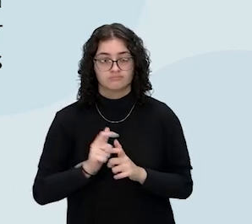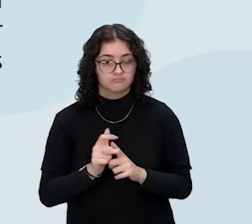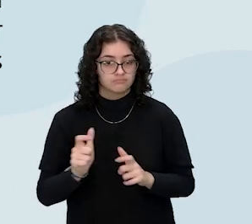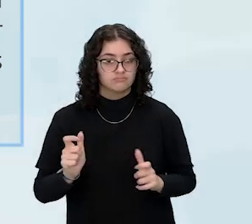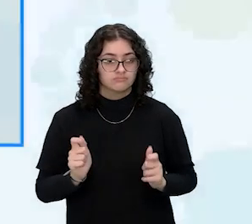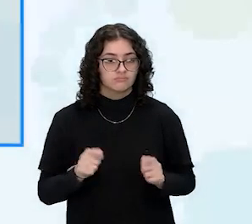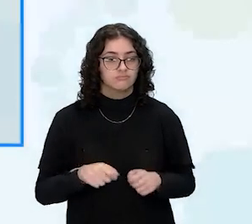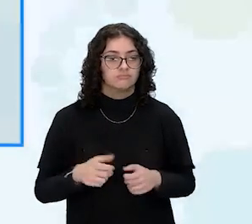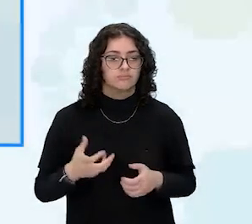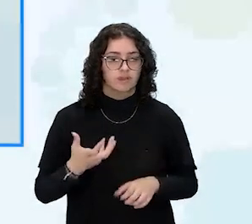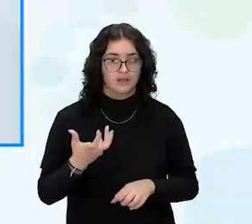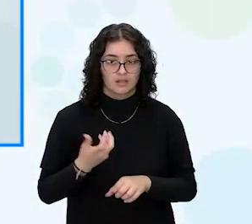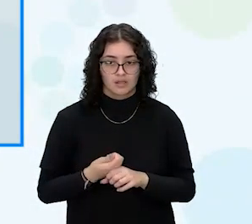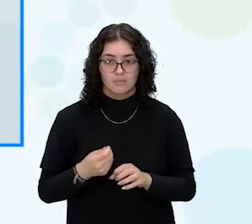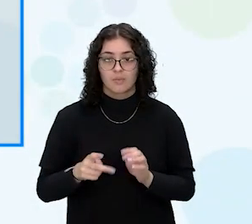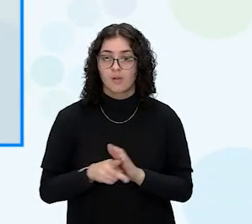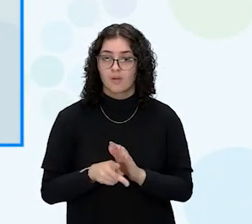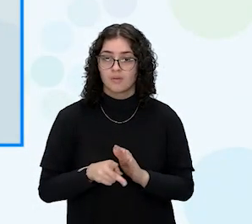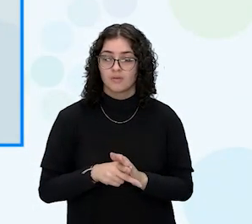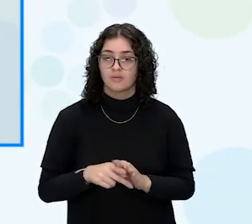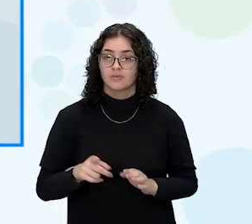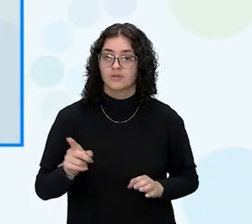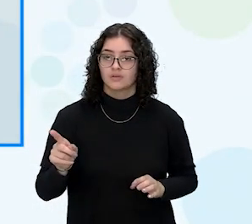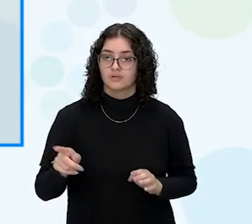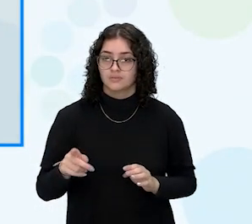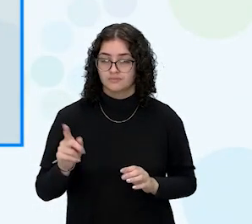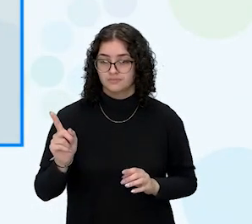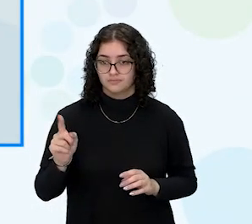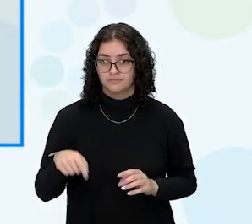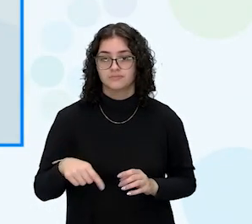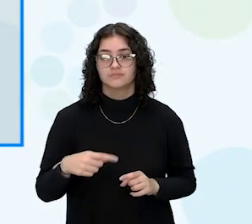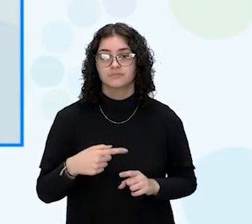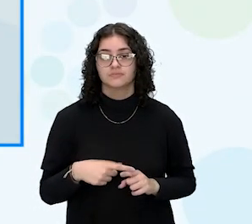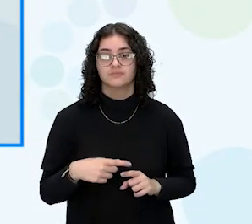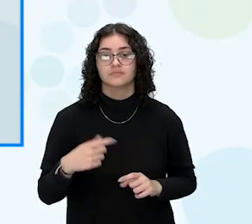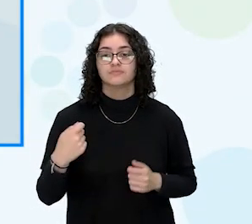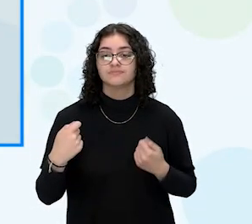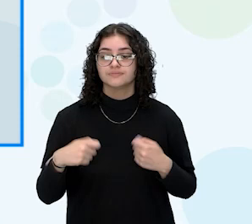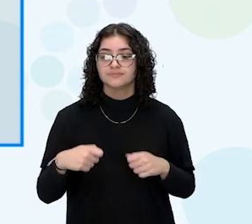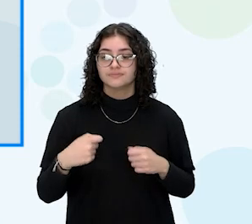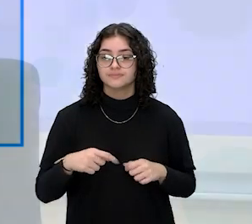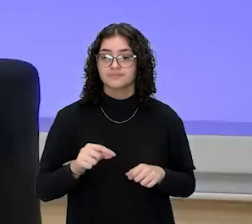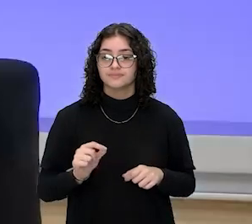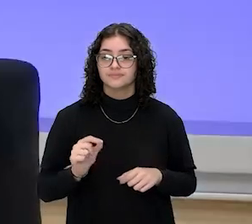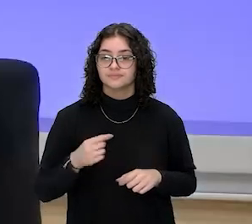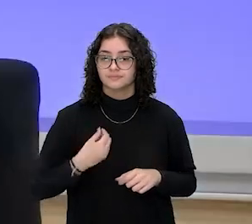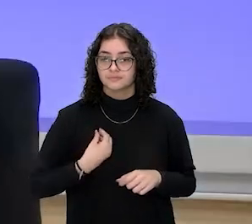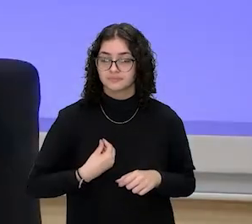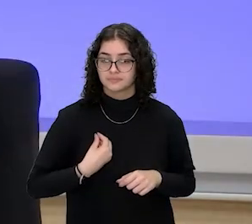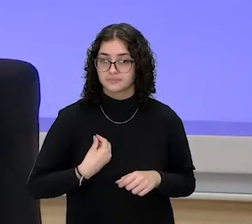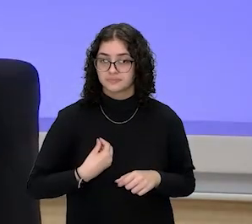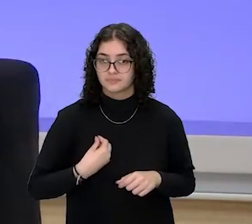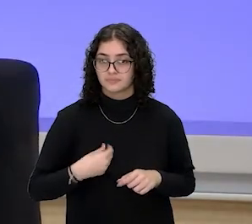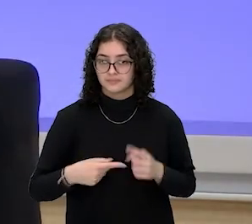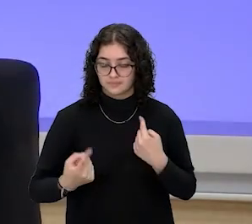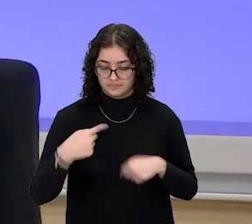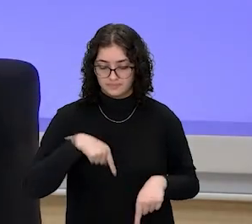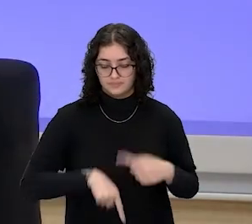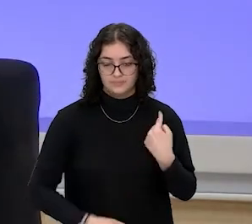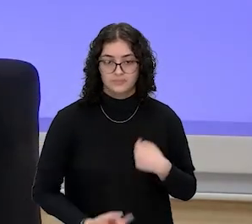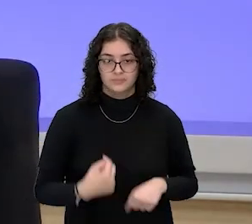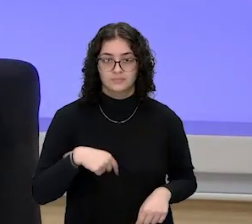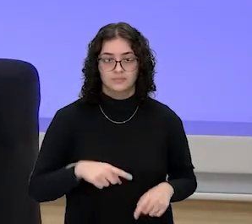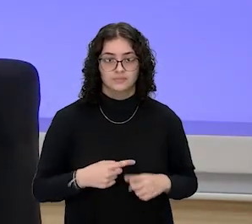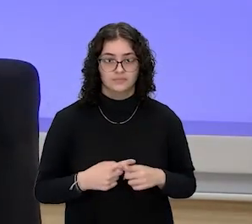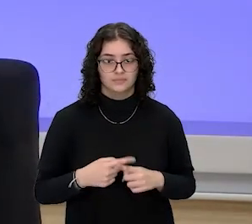vai ser a absorção desses vegetais por essas substâncias que eles precisam para suas necessidades metabólicas, porque querendo ou